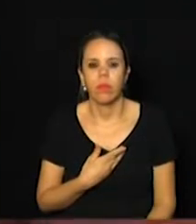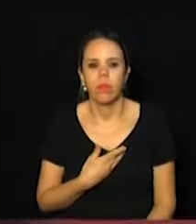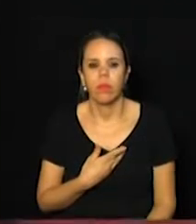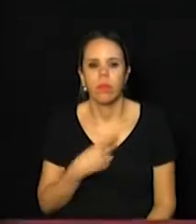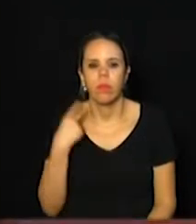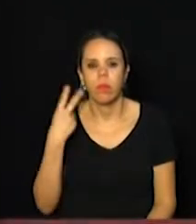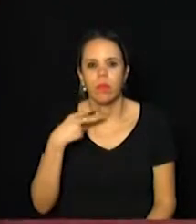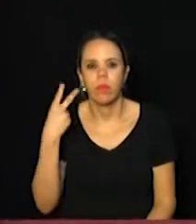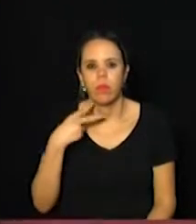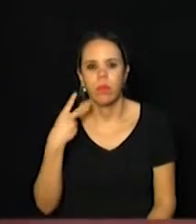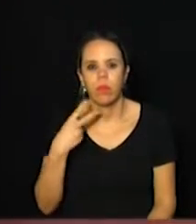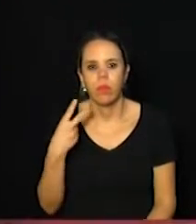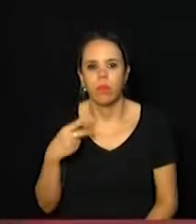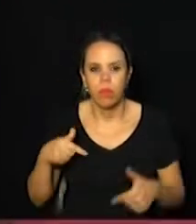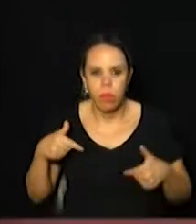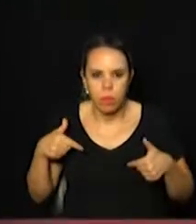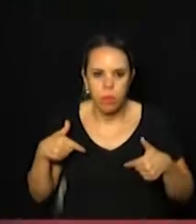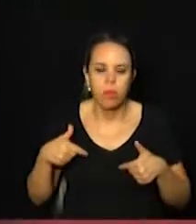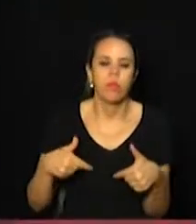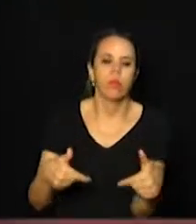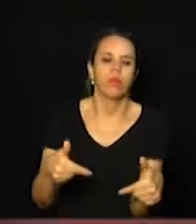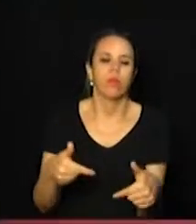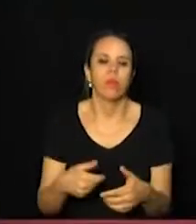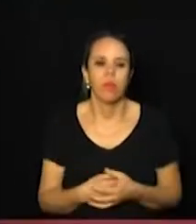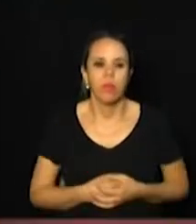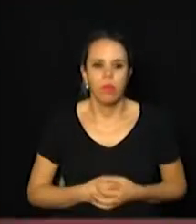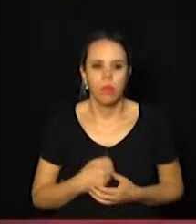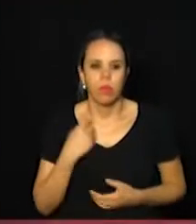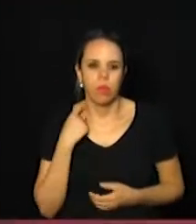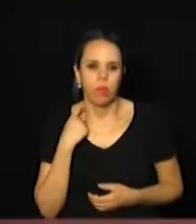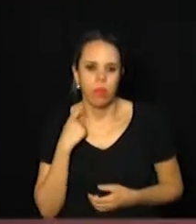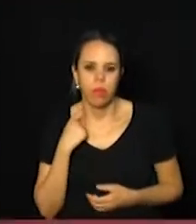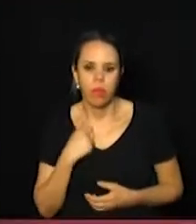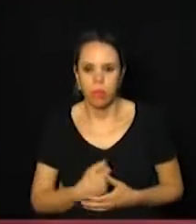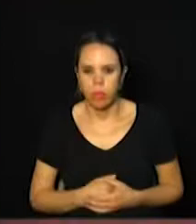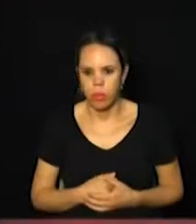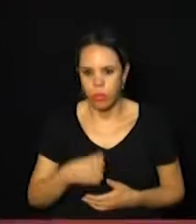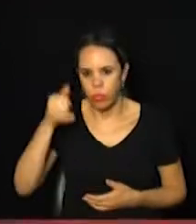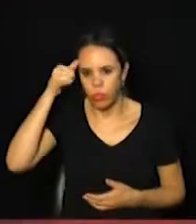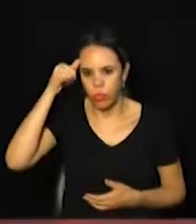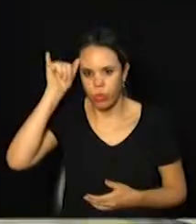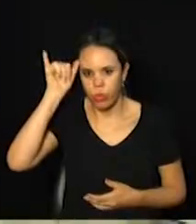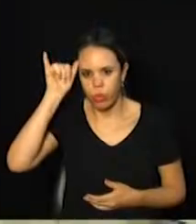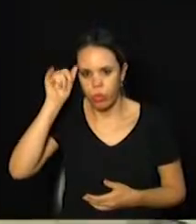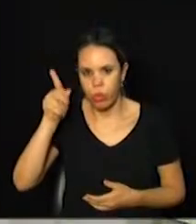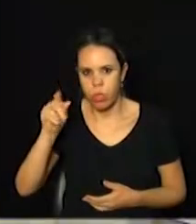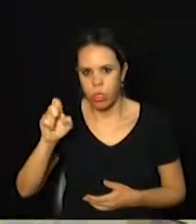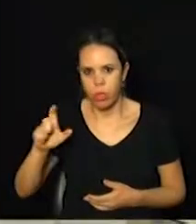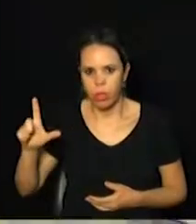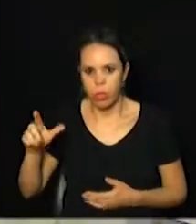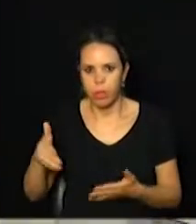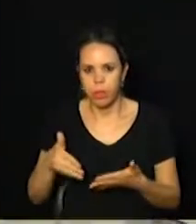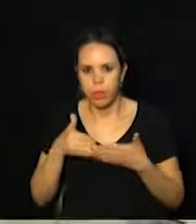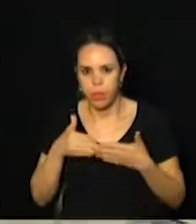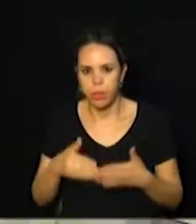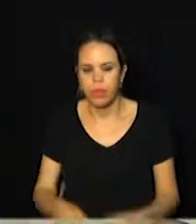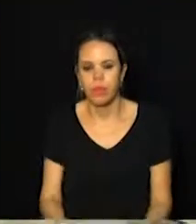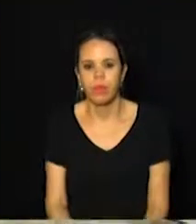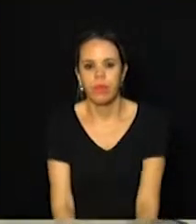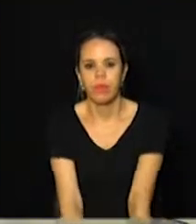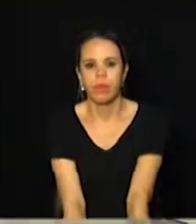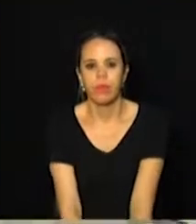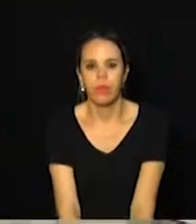Vereador atuante também em todos os sentidos e o Paulo Búfalo do pessoal por favor